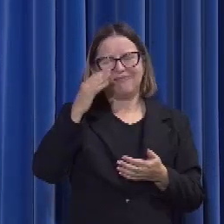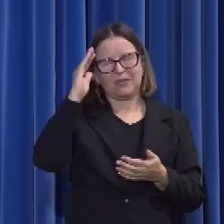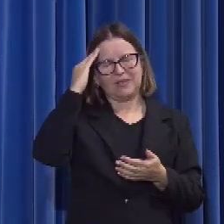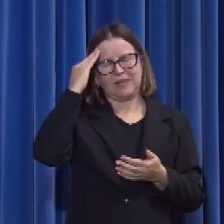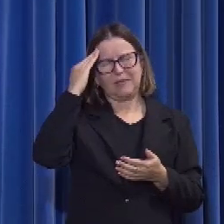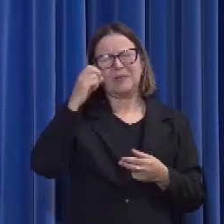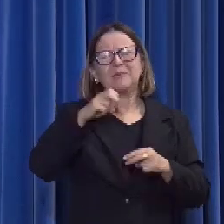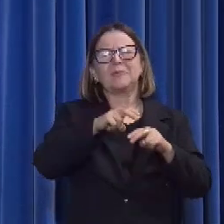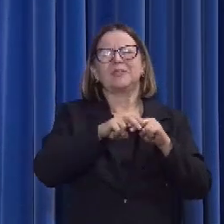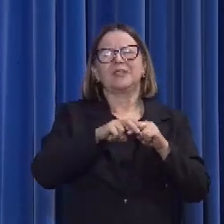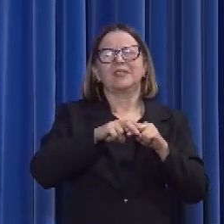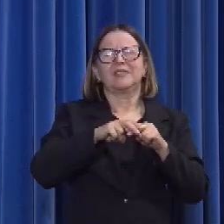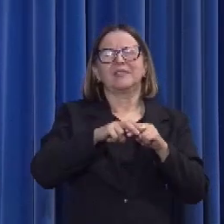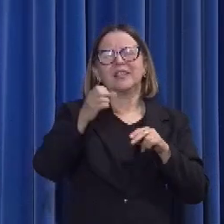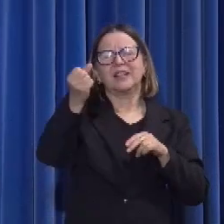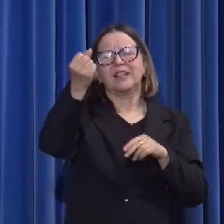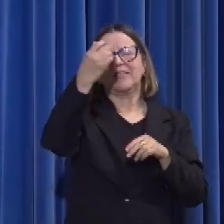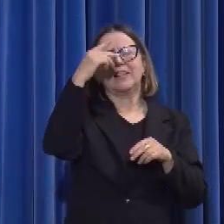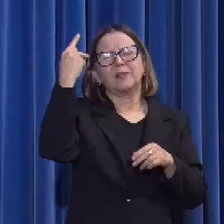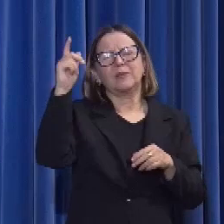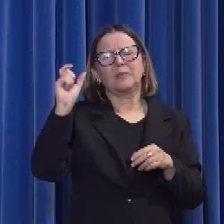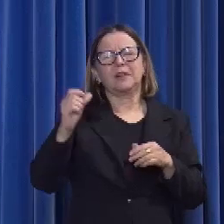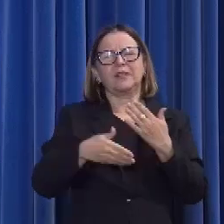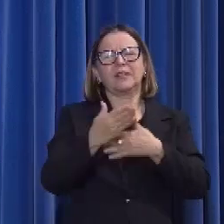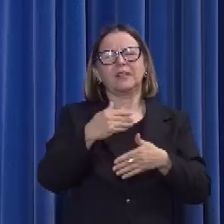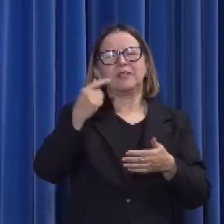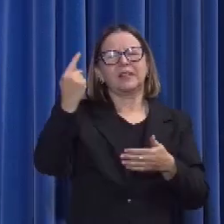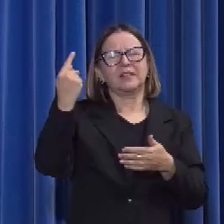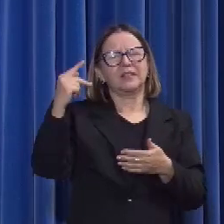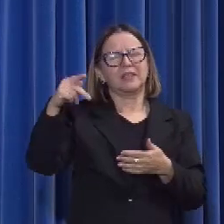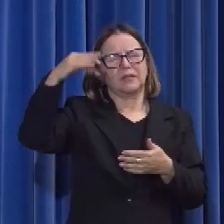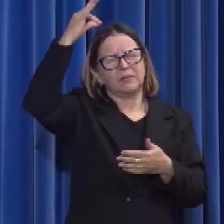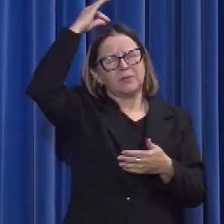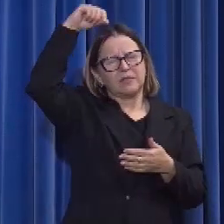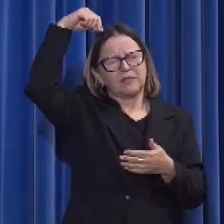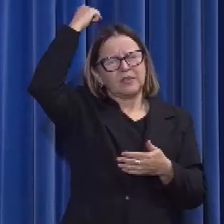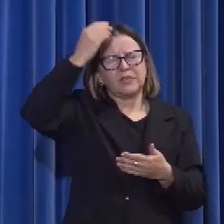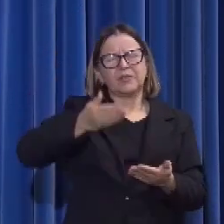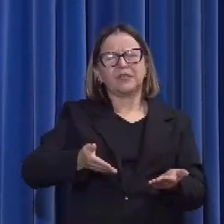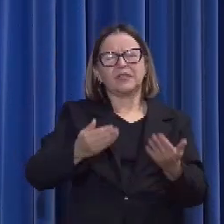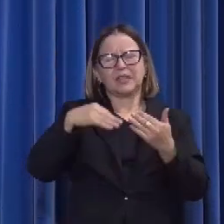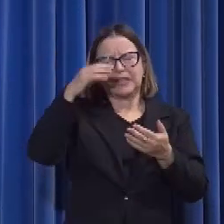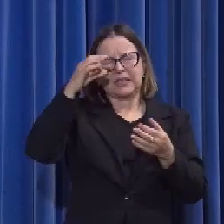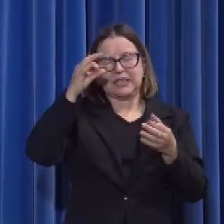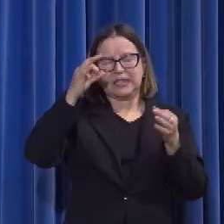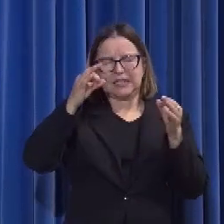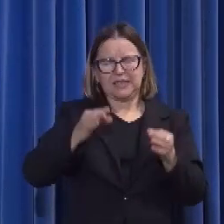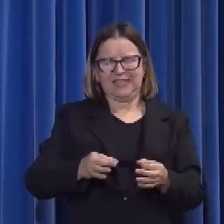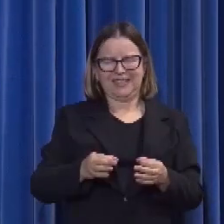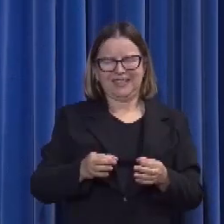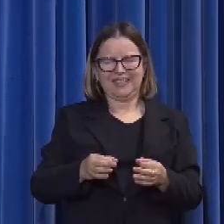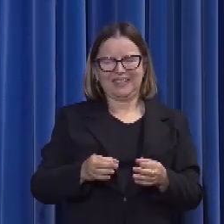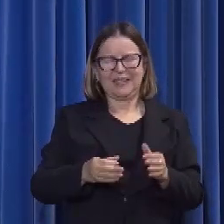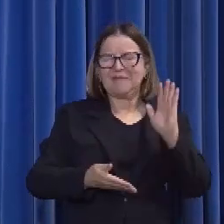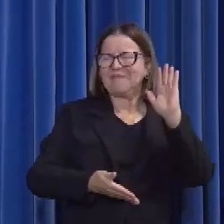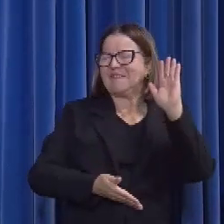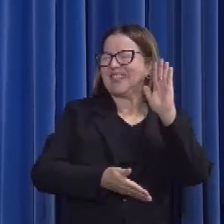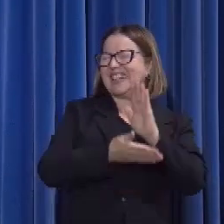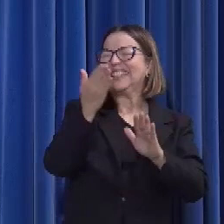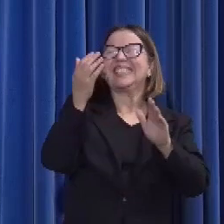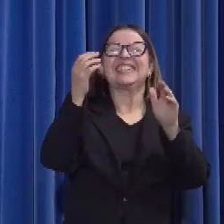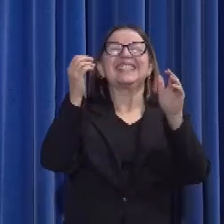conosco, por meio do Teu Santo Espírito, nos dando essa convicção de que partir e estar contigo é infinitamente